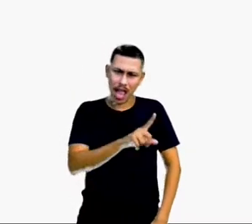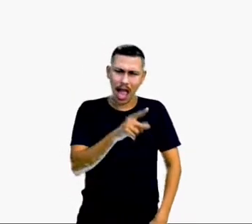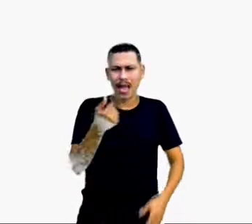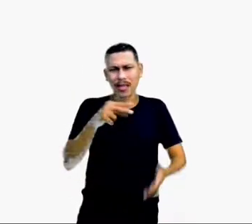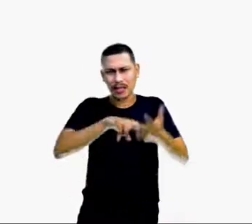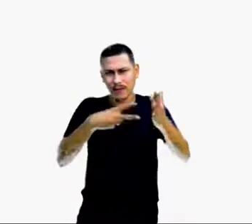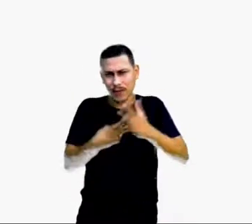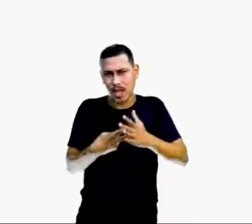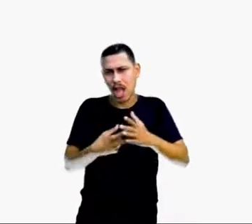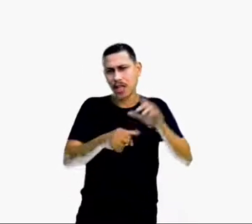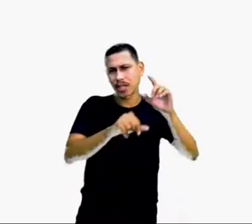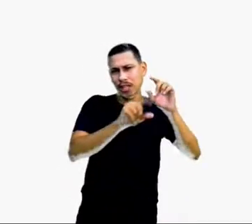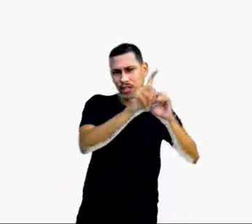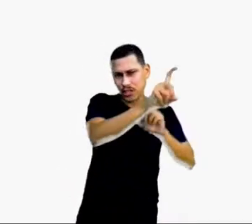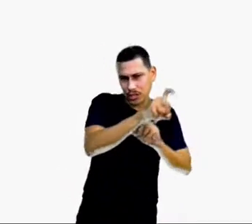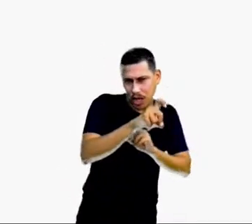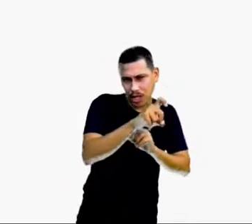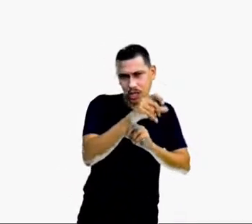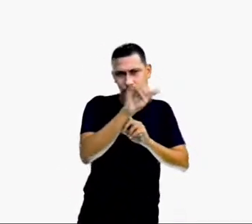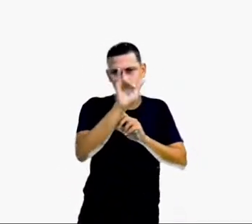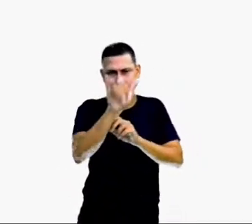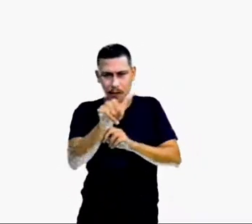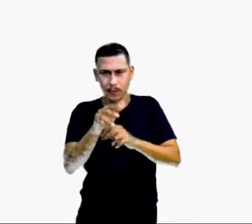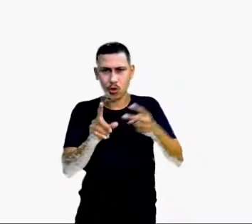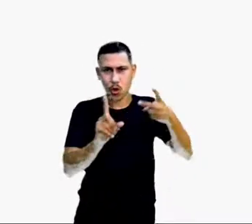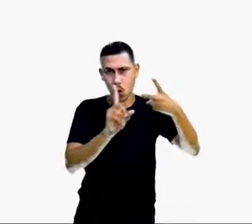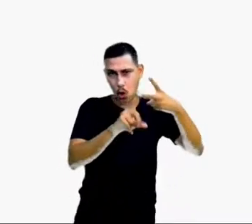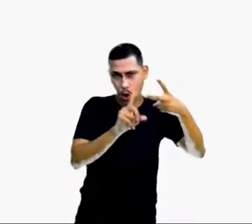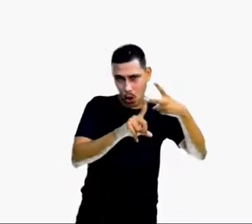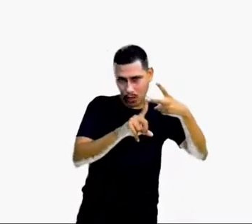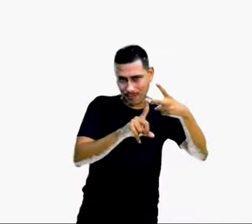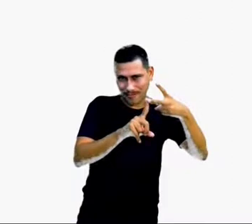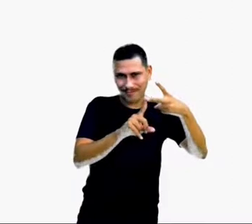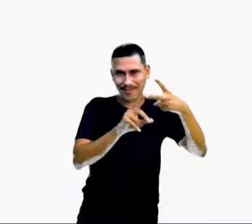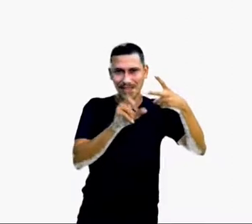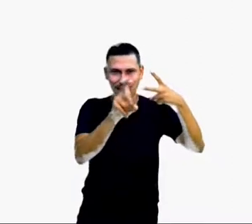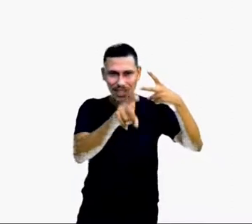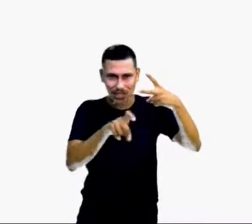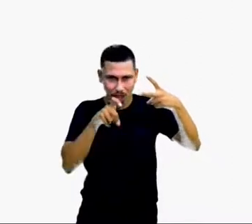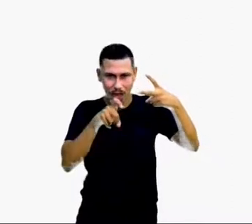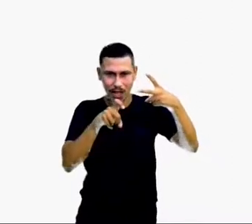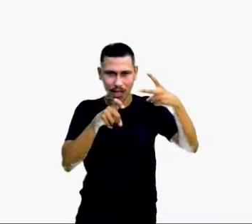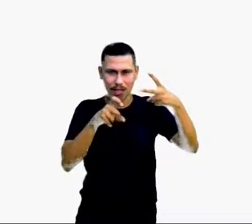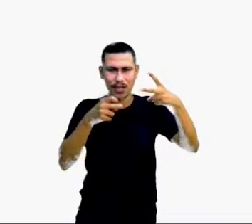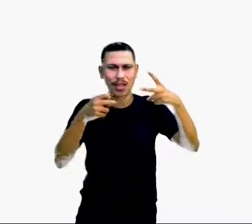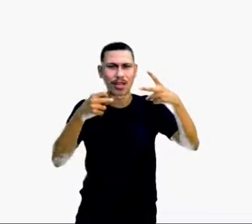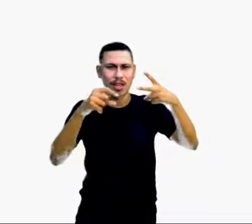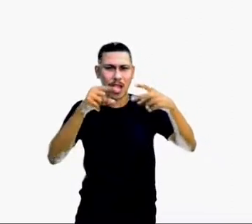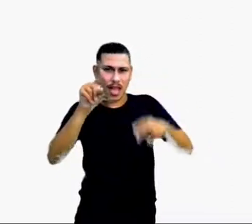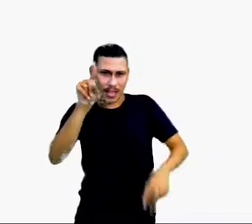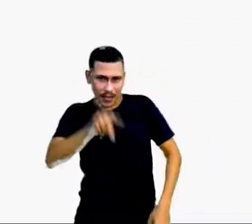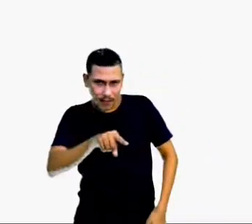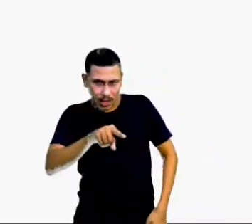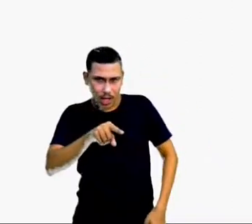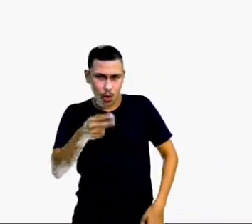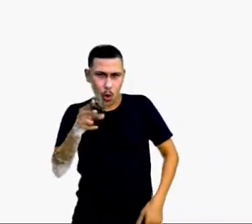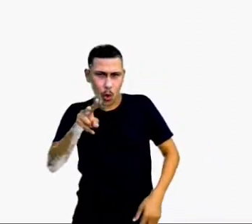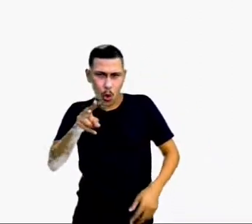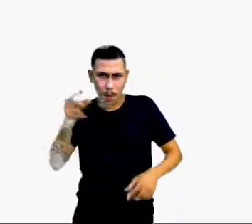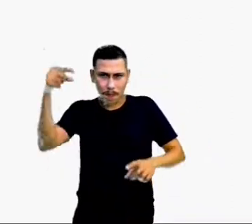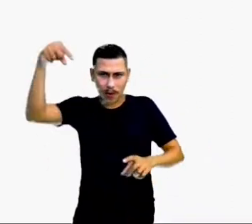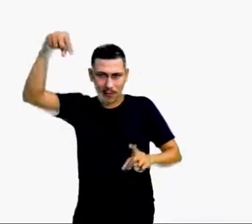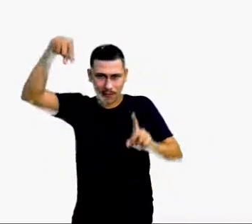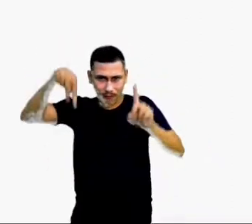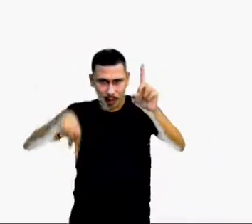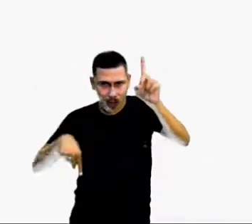ficará assim: Arthur, X dividido pelo 1 inverso da sua idade. Qual a idade